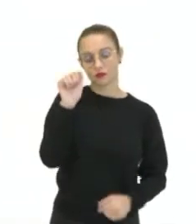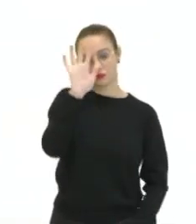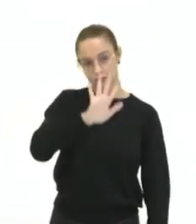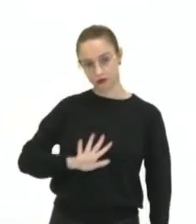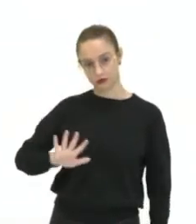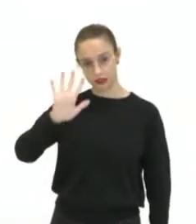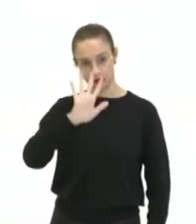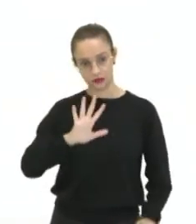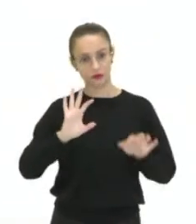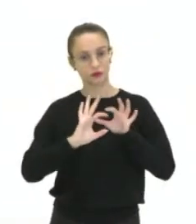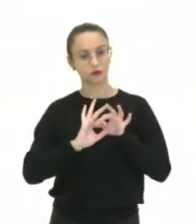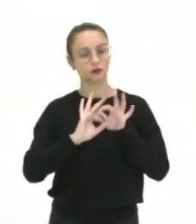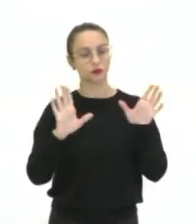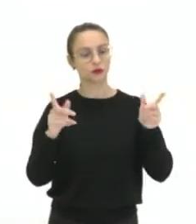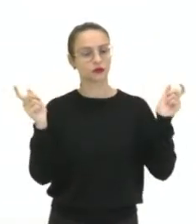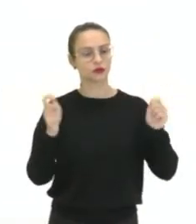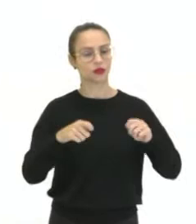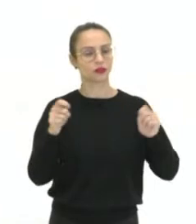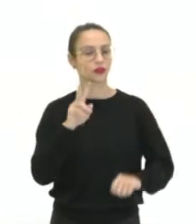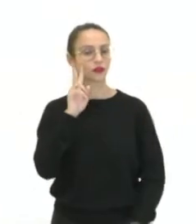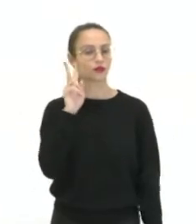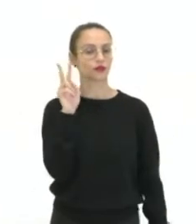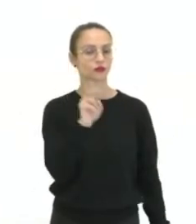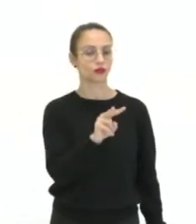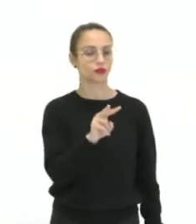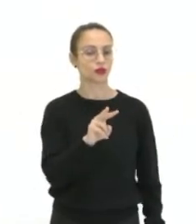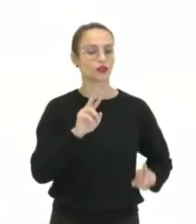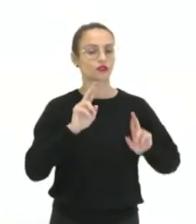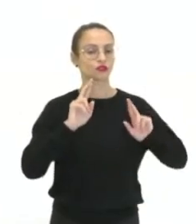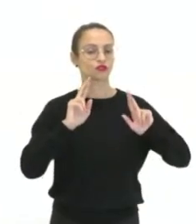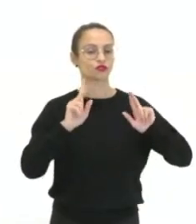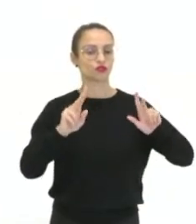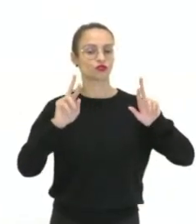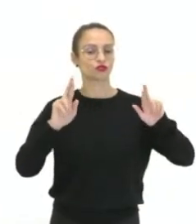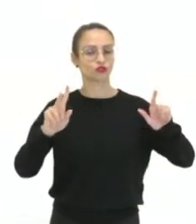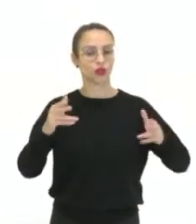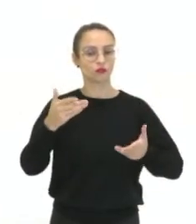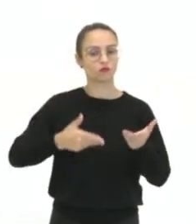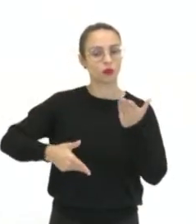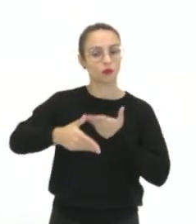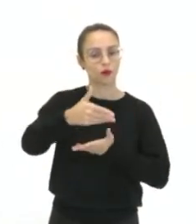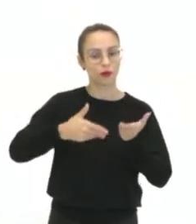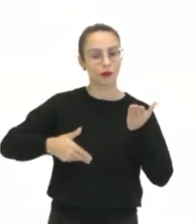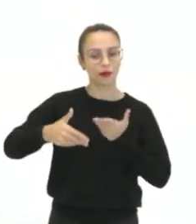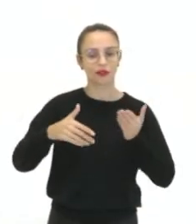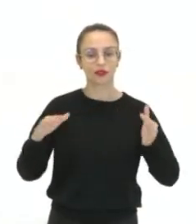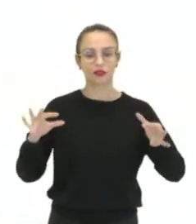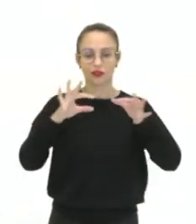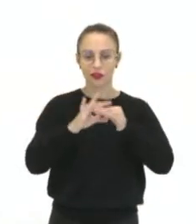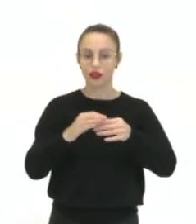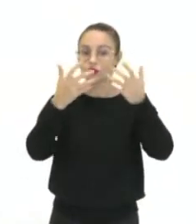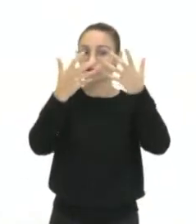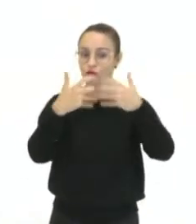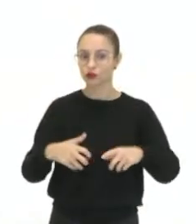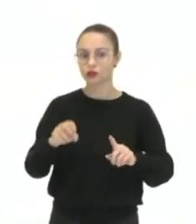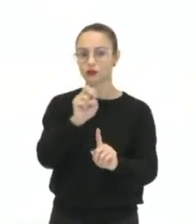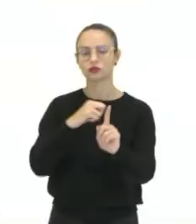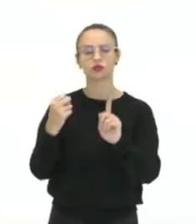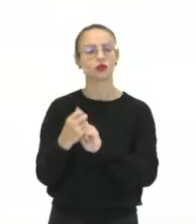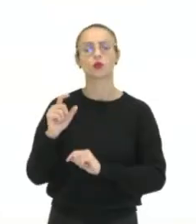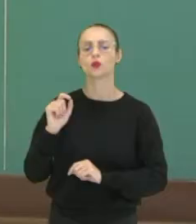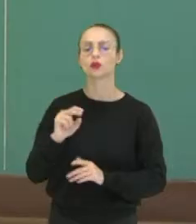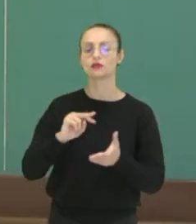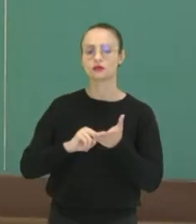ela permite a gente verificar as diferentes dinâmicas ligadas ao funcionamento da sociedade. O que quer dizer